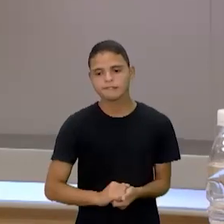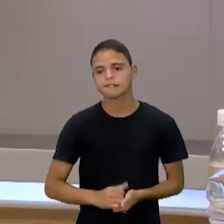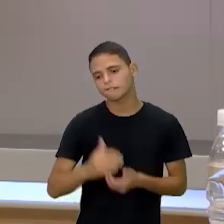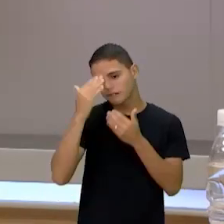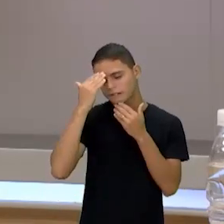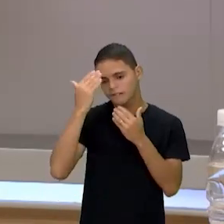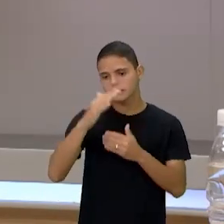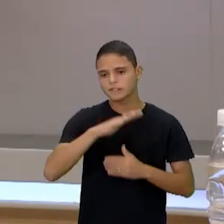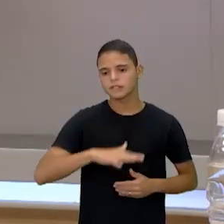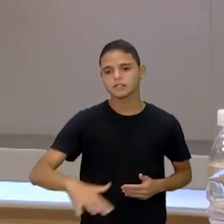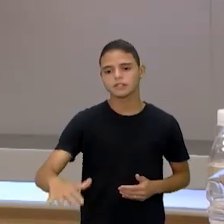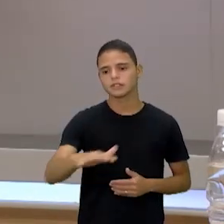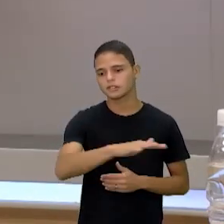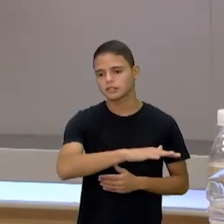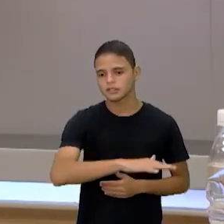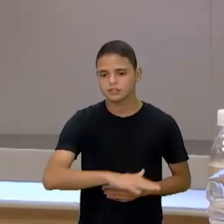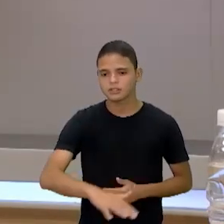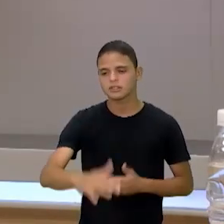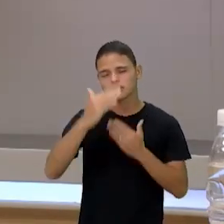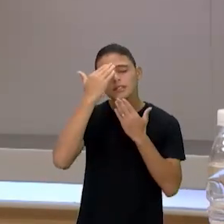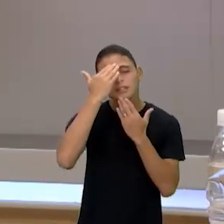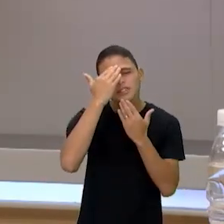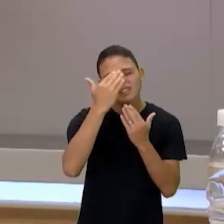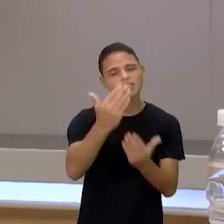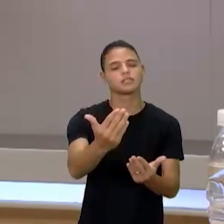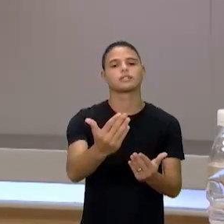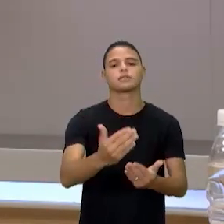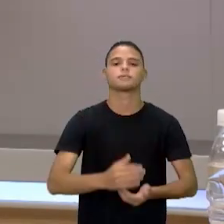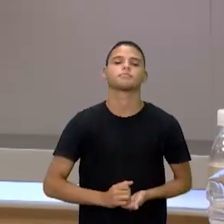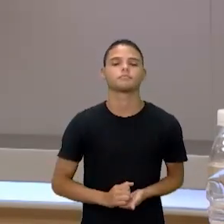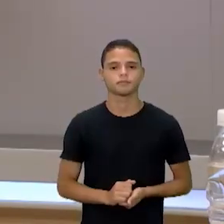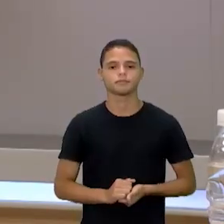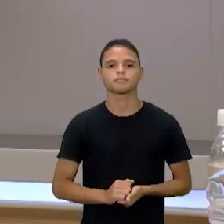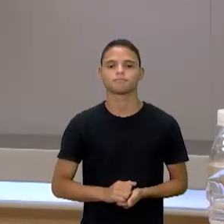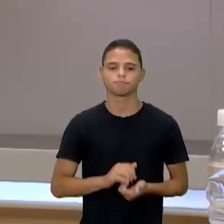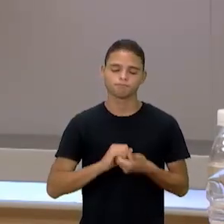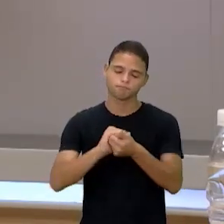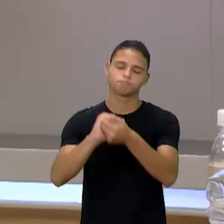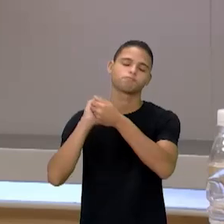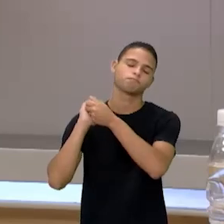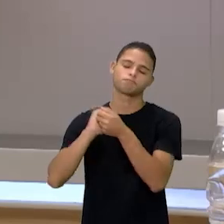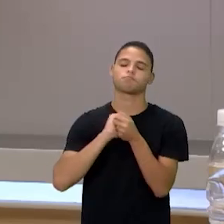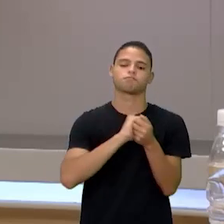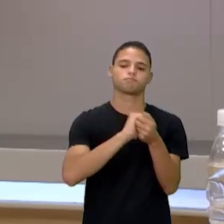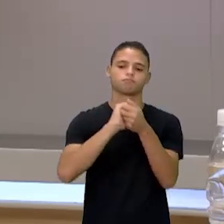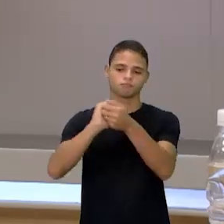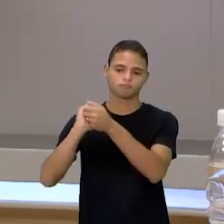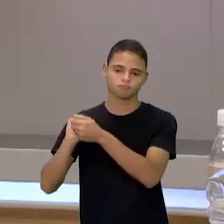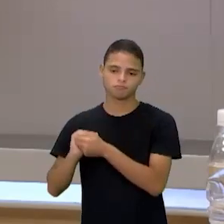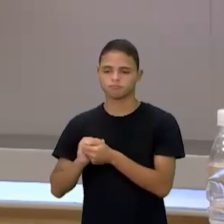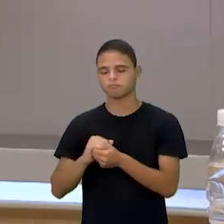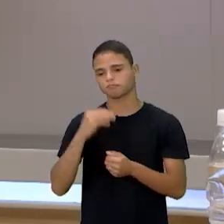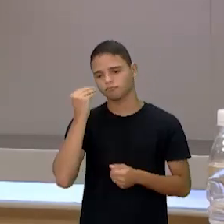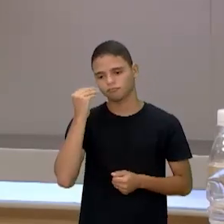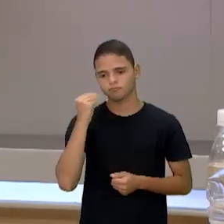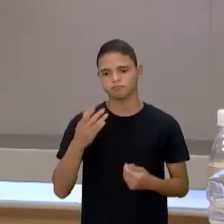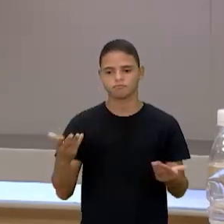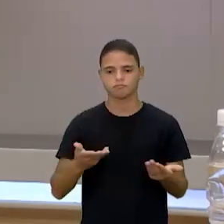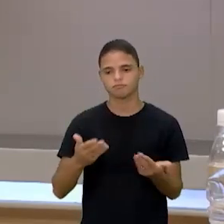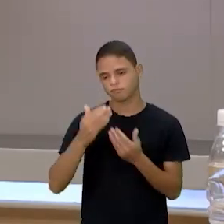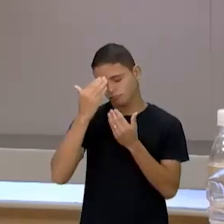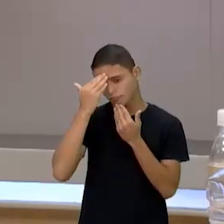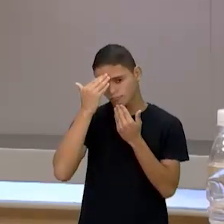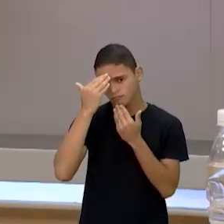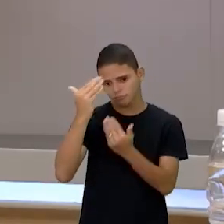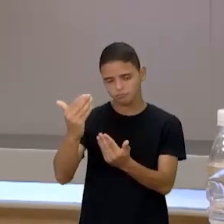em nome de todos eles, porque eu sei que realmente agora todos estão te aplaudindo e agradecendo por essa oportunidade.